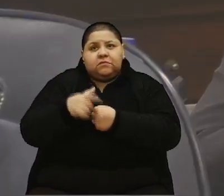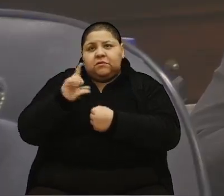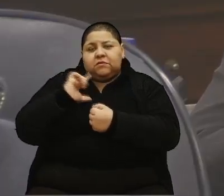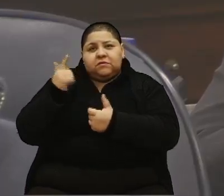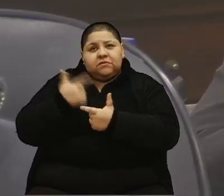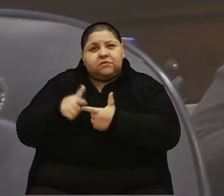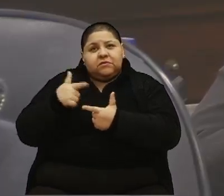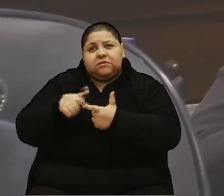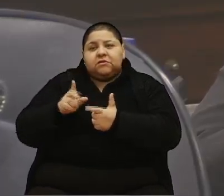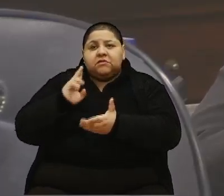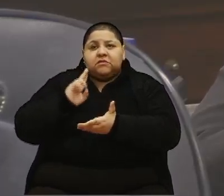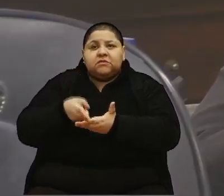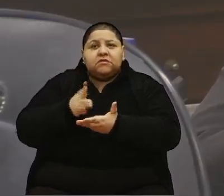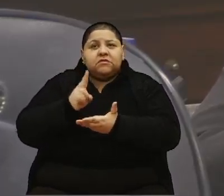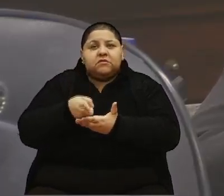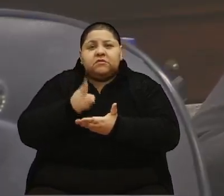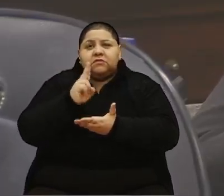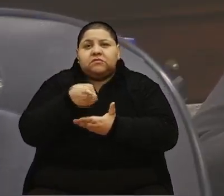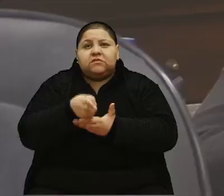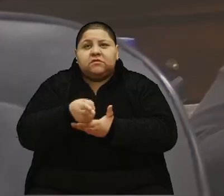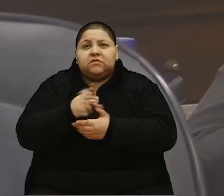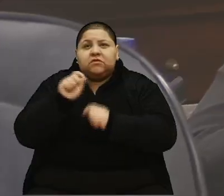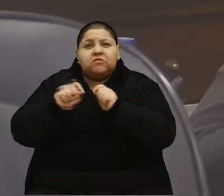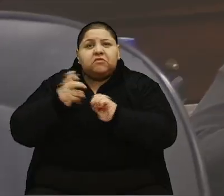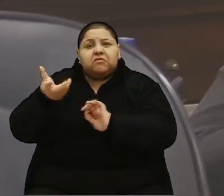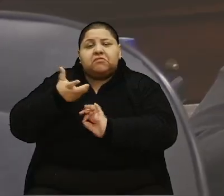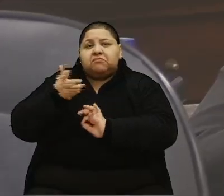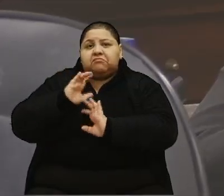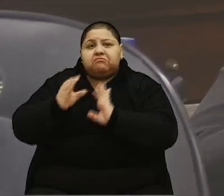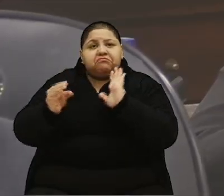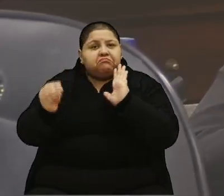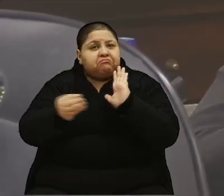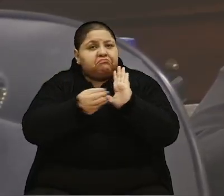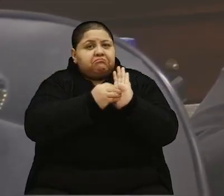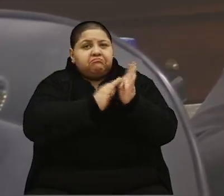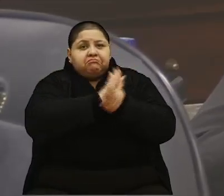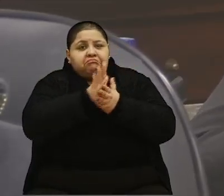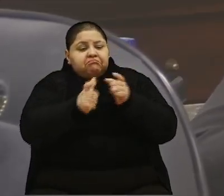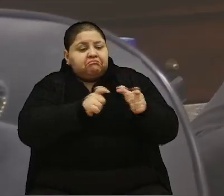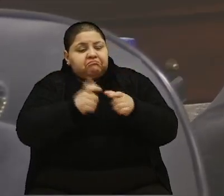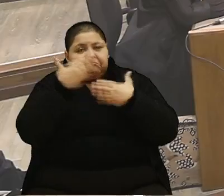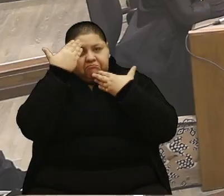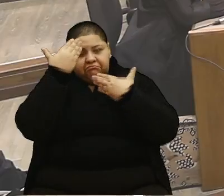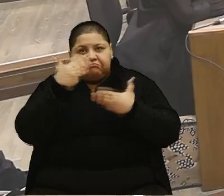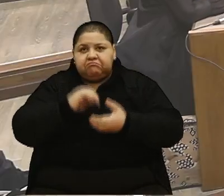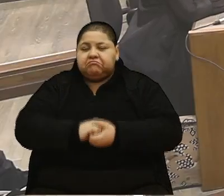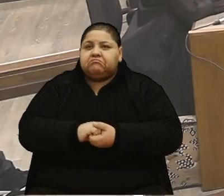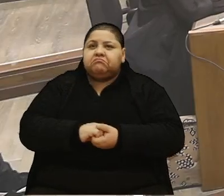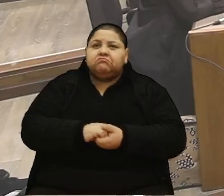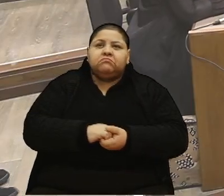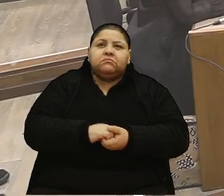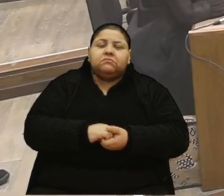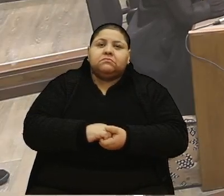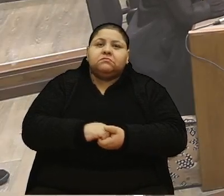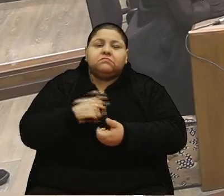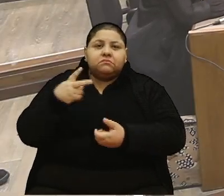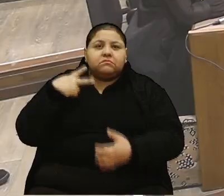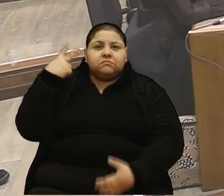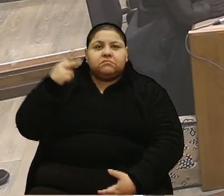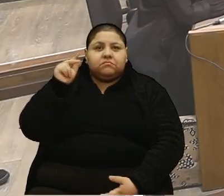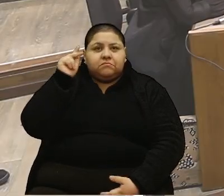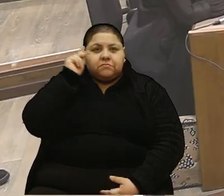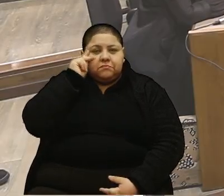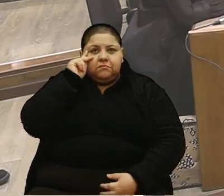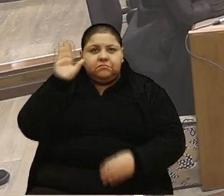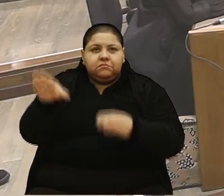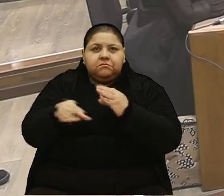questão, daqui a pouco sempre eles colocar o que eles querem ali e ninguém controlar. Obrigado. Obrigado, vereador Aldonei. Vereador Cláudio Libardi,